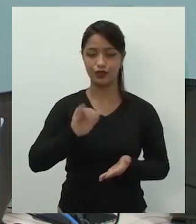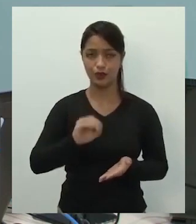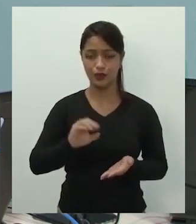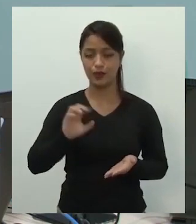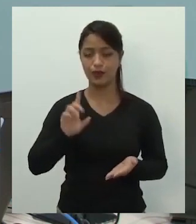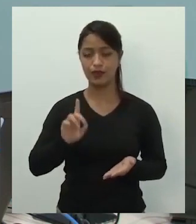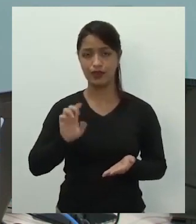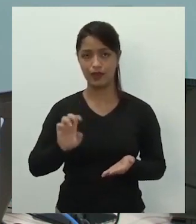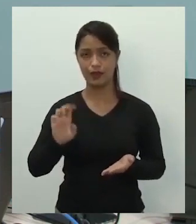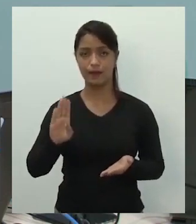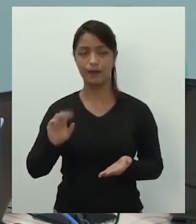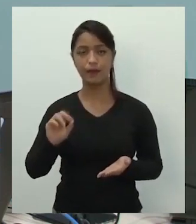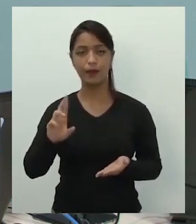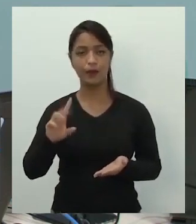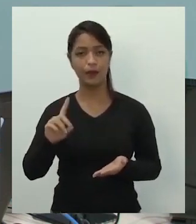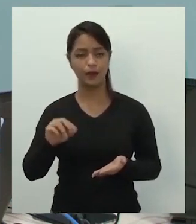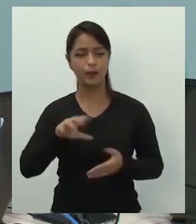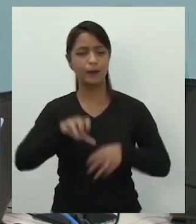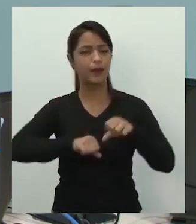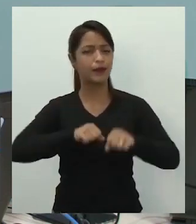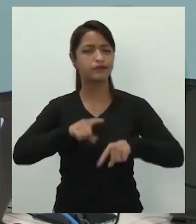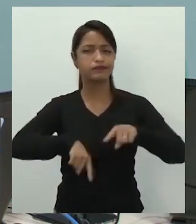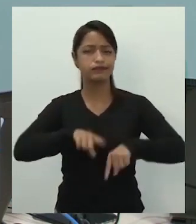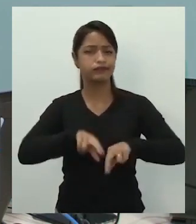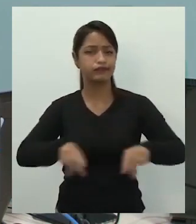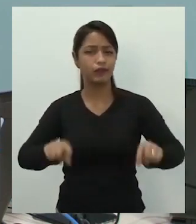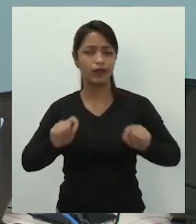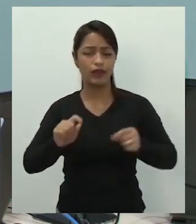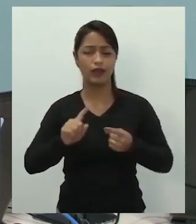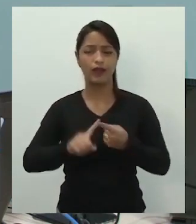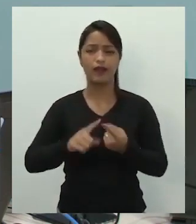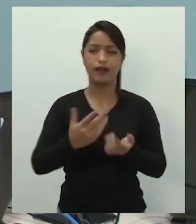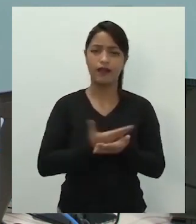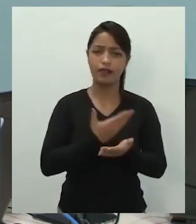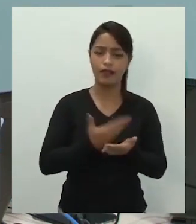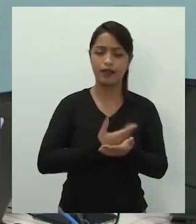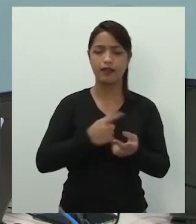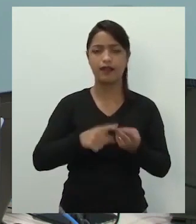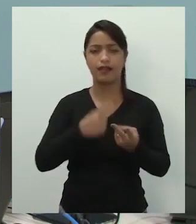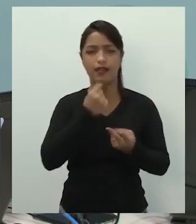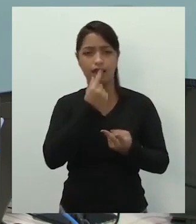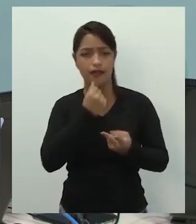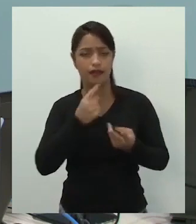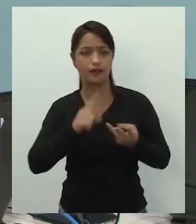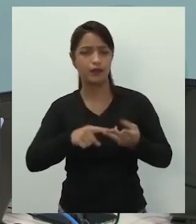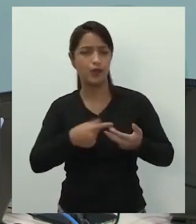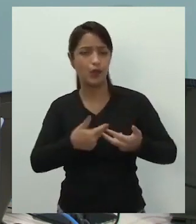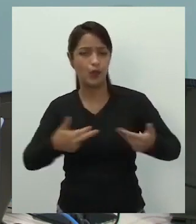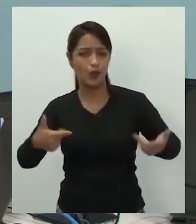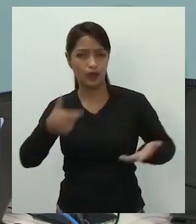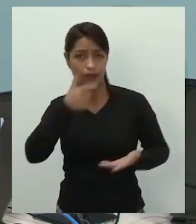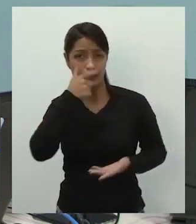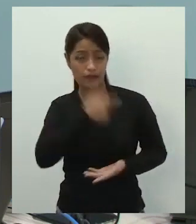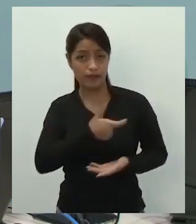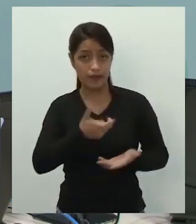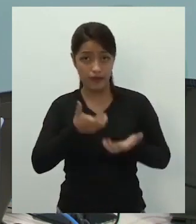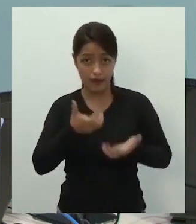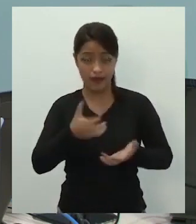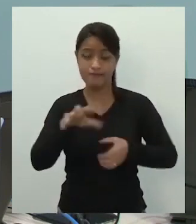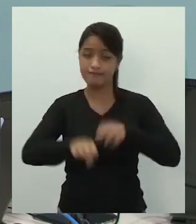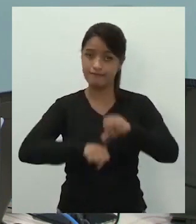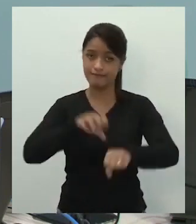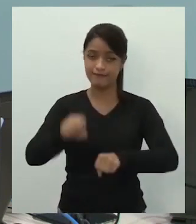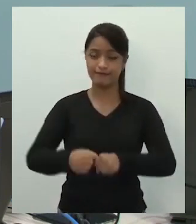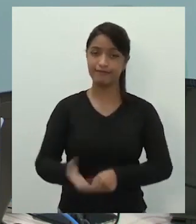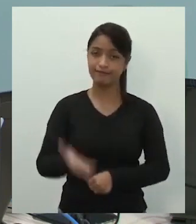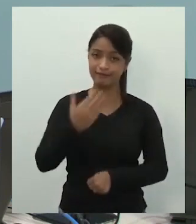seu lápis, para você fazer as anotações daquilo que achar mais interessante durante esse ATPC. Então, vamos lá.